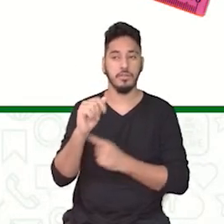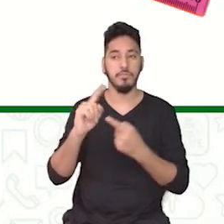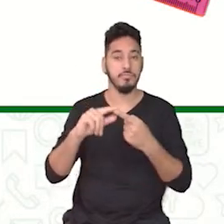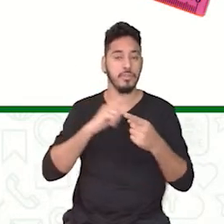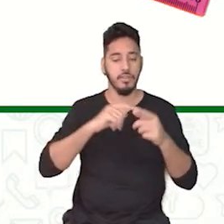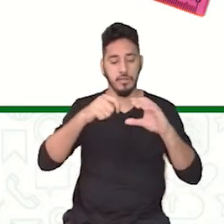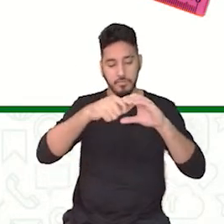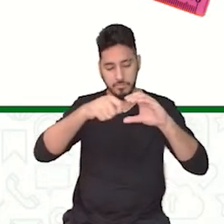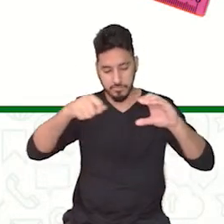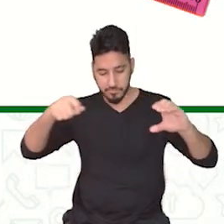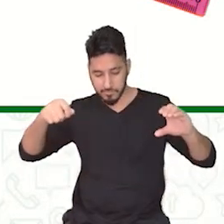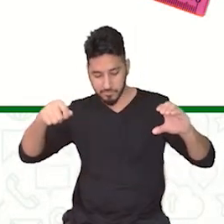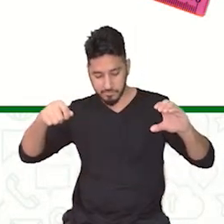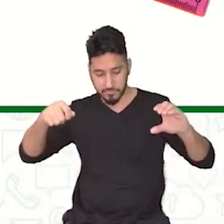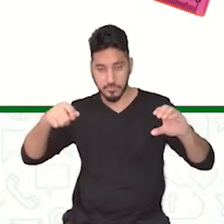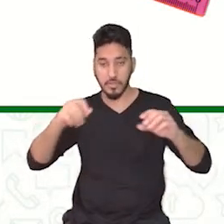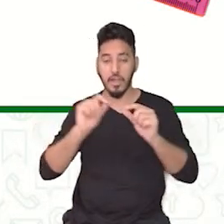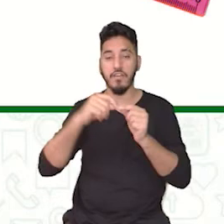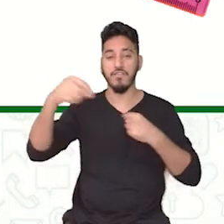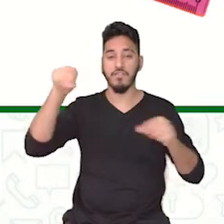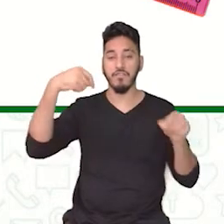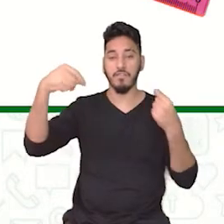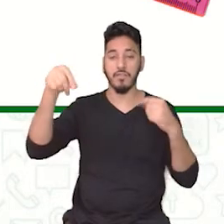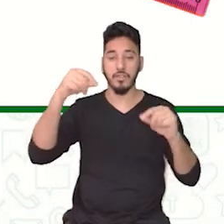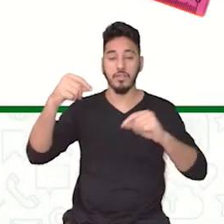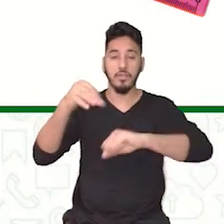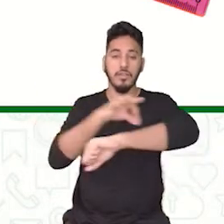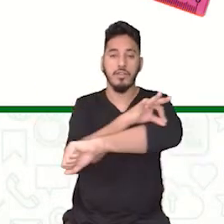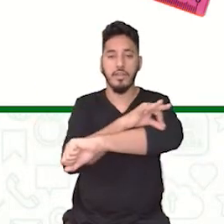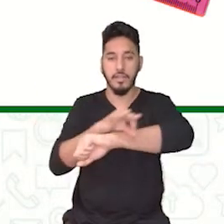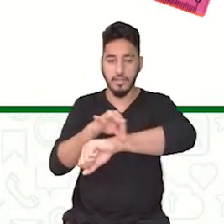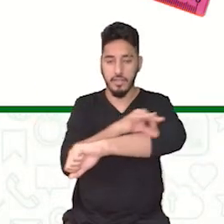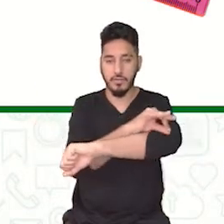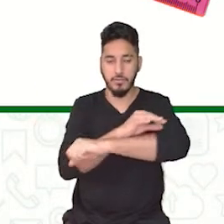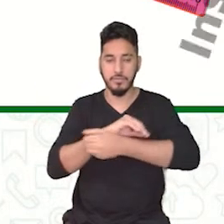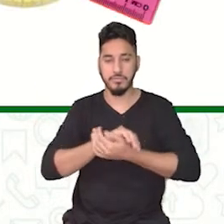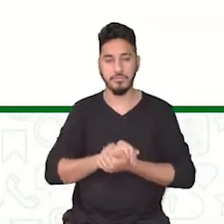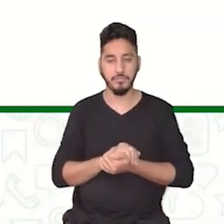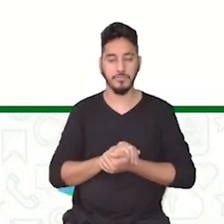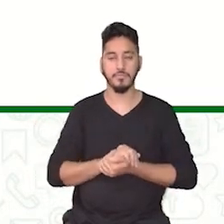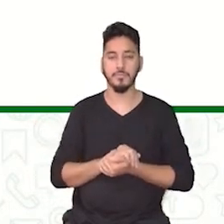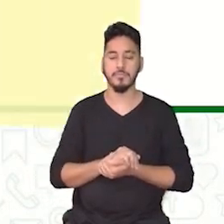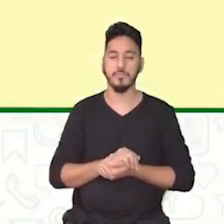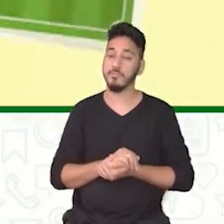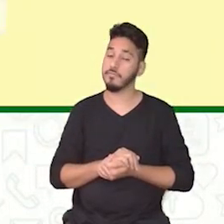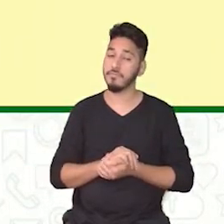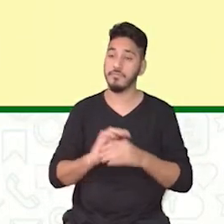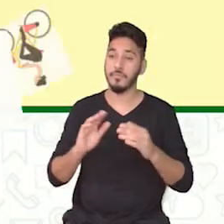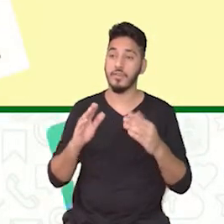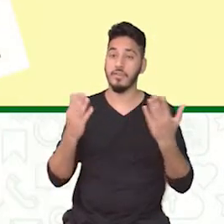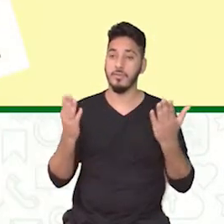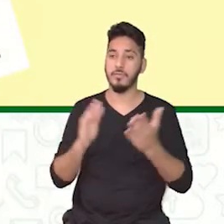fita métrica e a régua, tá certo? Então, vamos ver